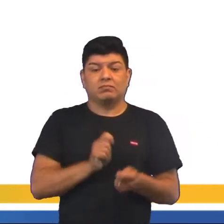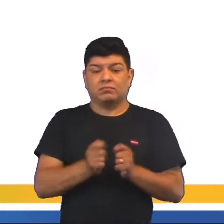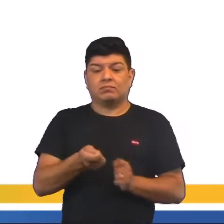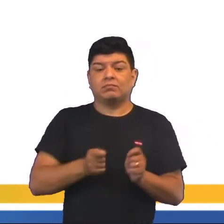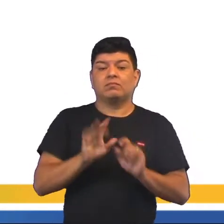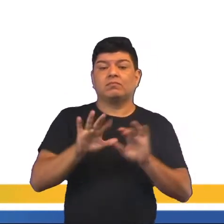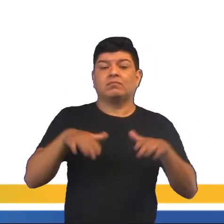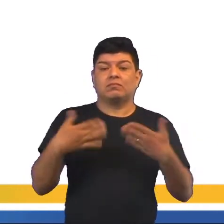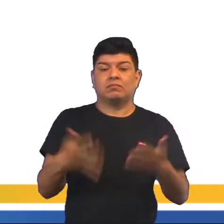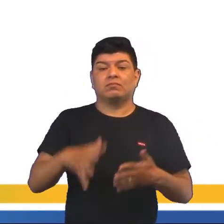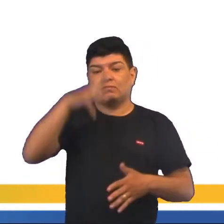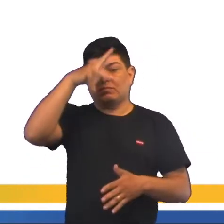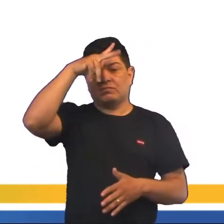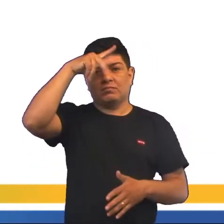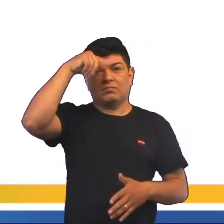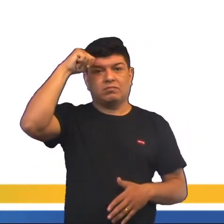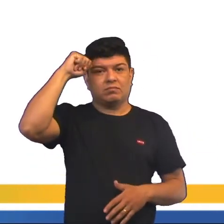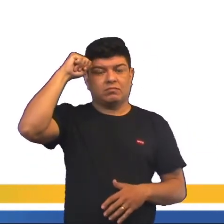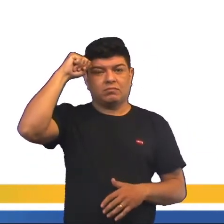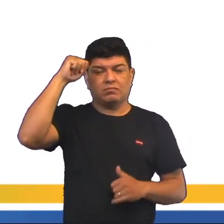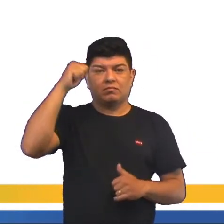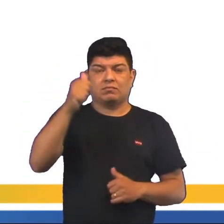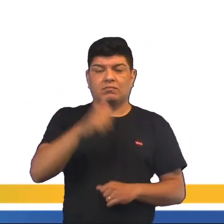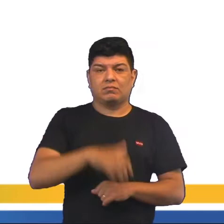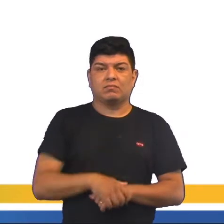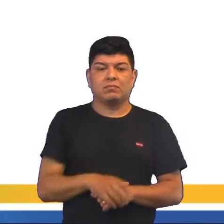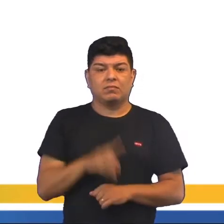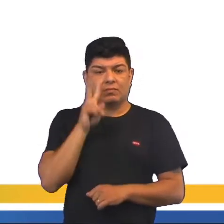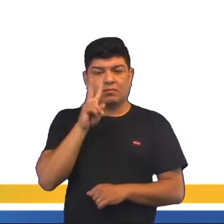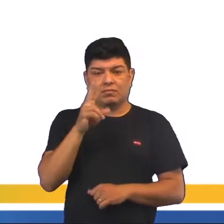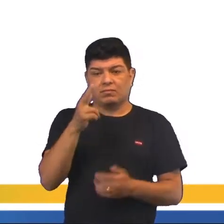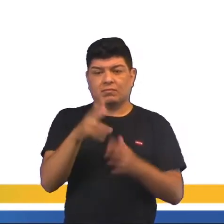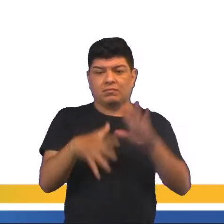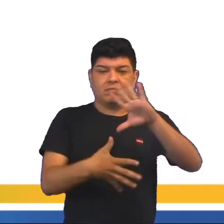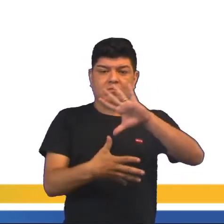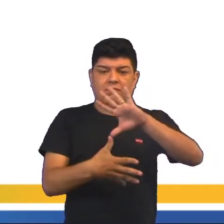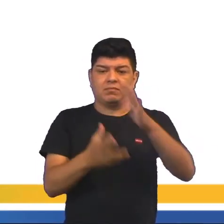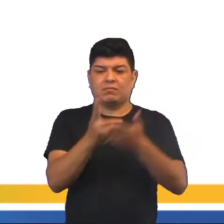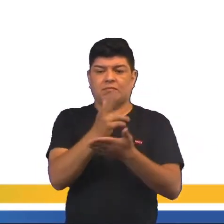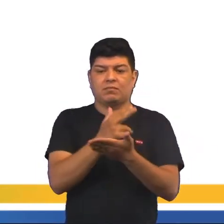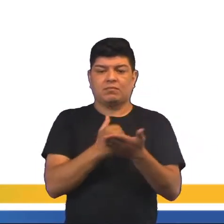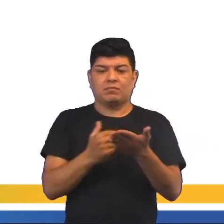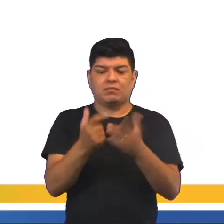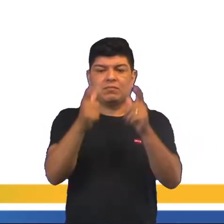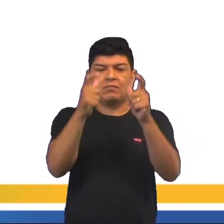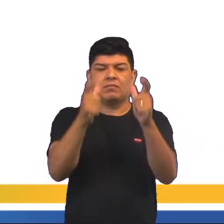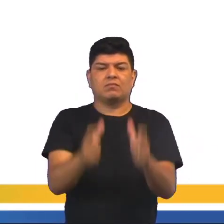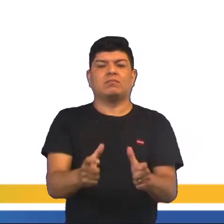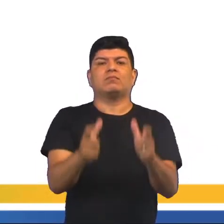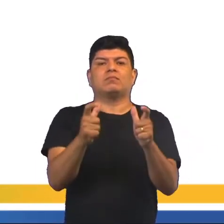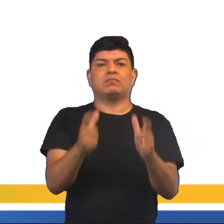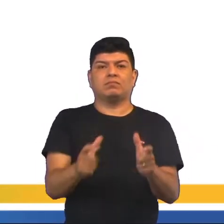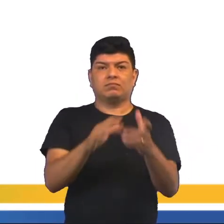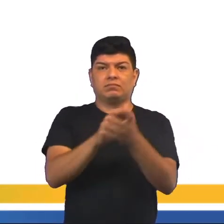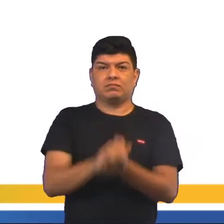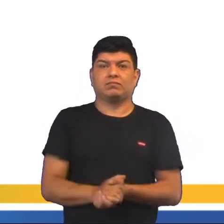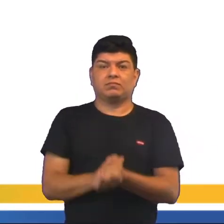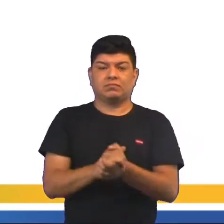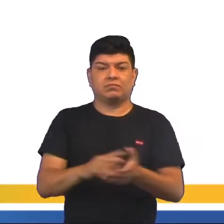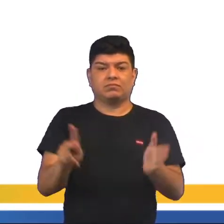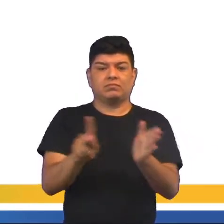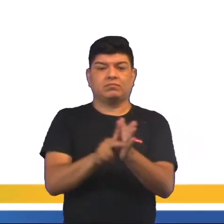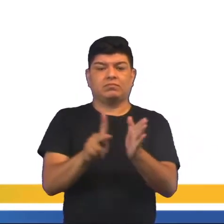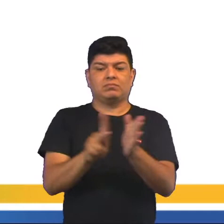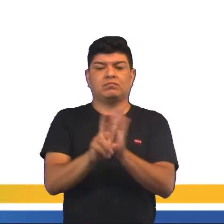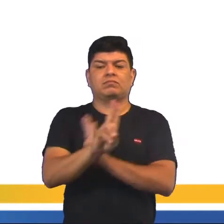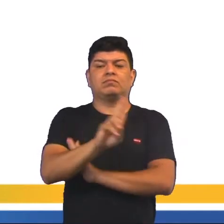começar pelo domínio amazônico. Então veja no mapa onde aqui exatamente fica a localização dele. O próprio